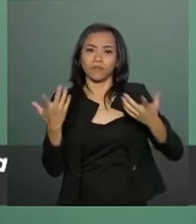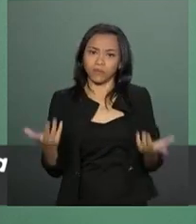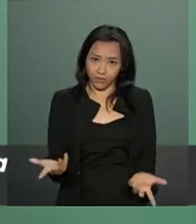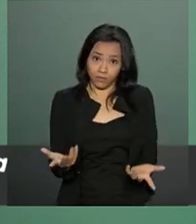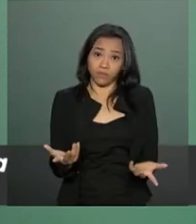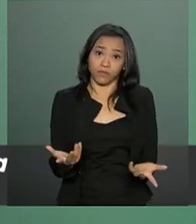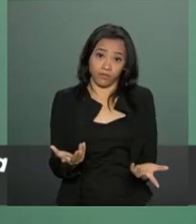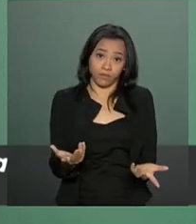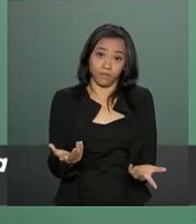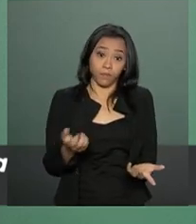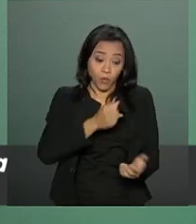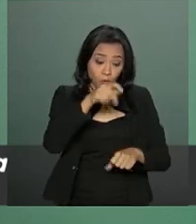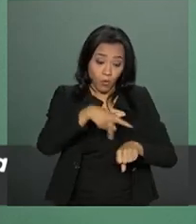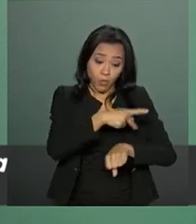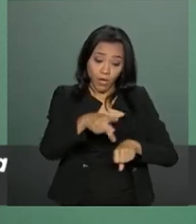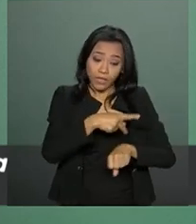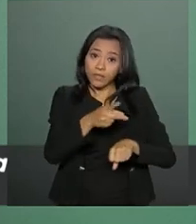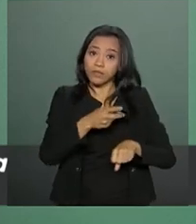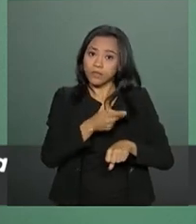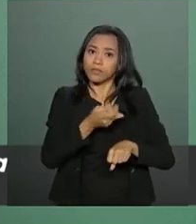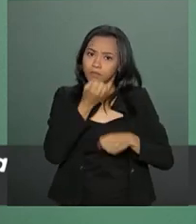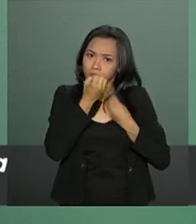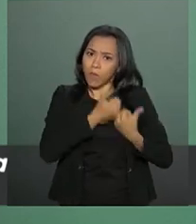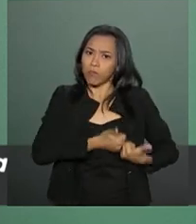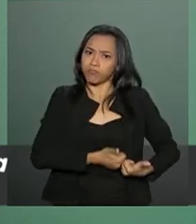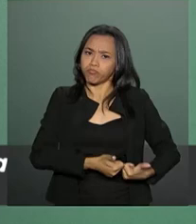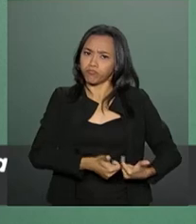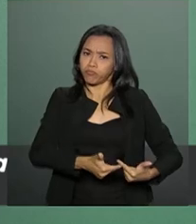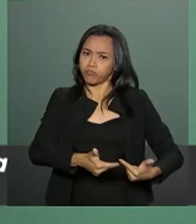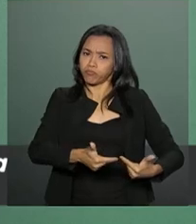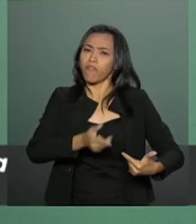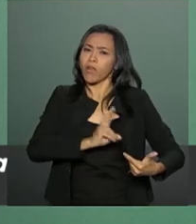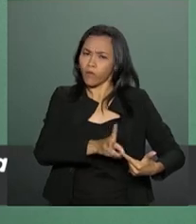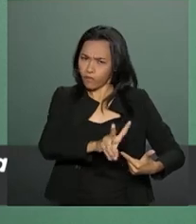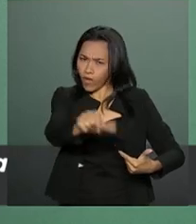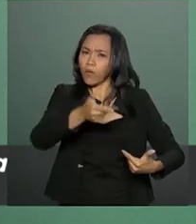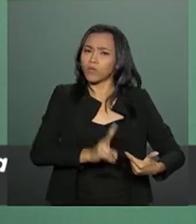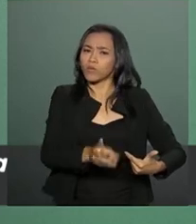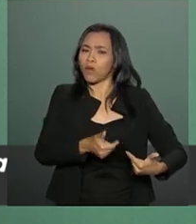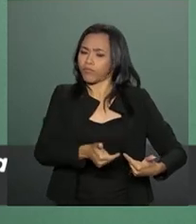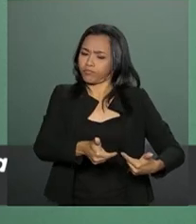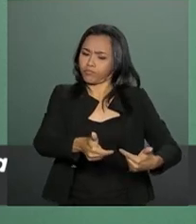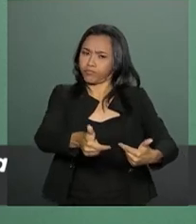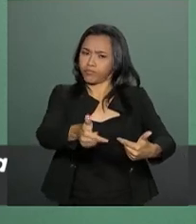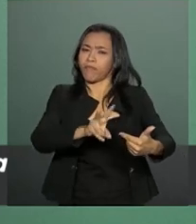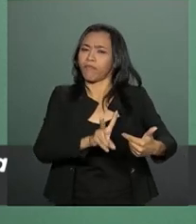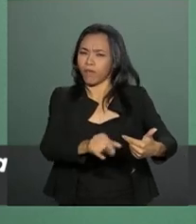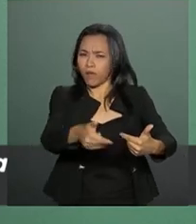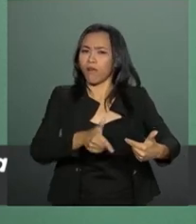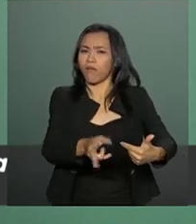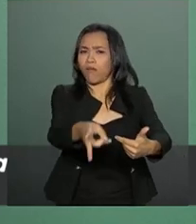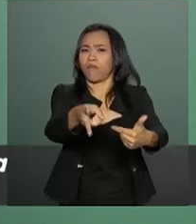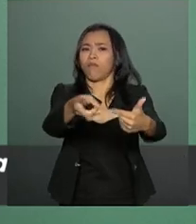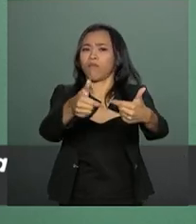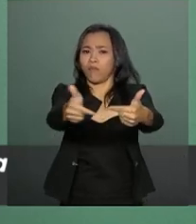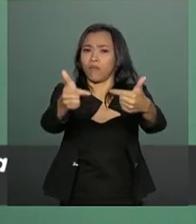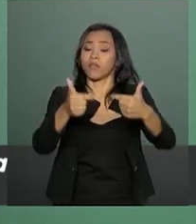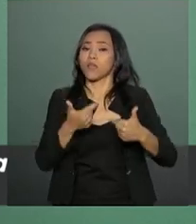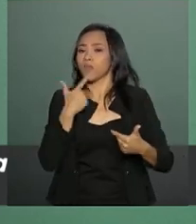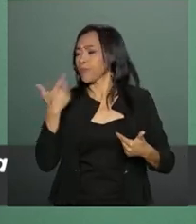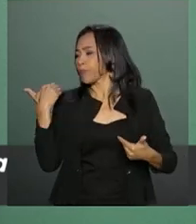o país está dando certo continuará dando certo nós acabamos de sair de uma eleição